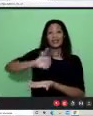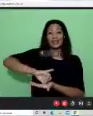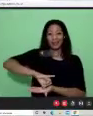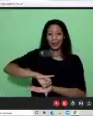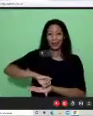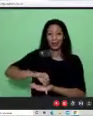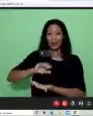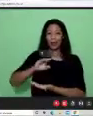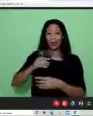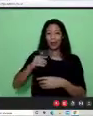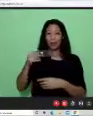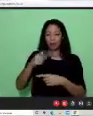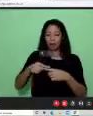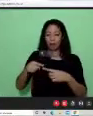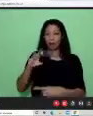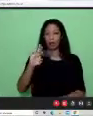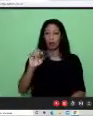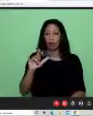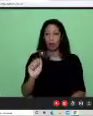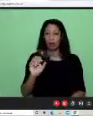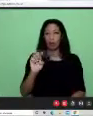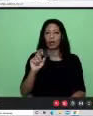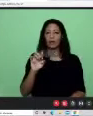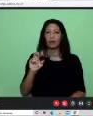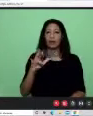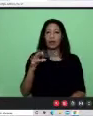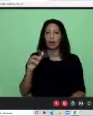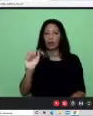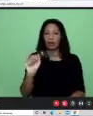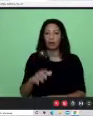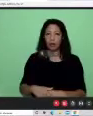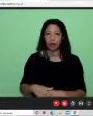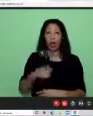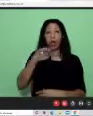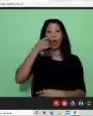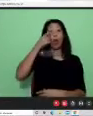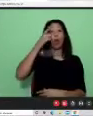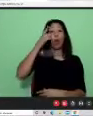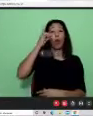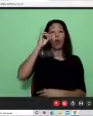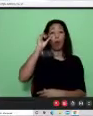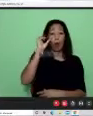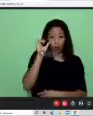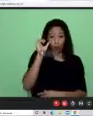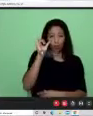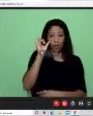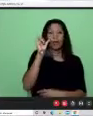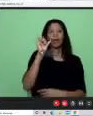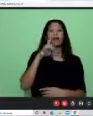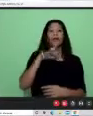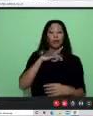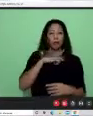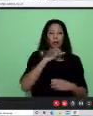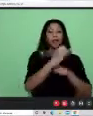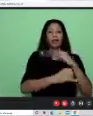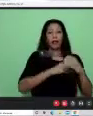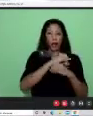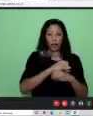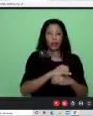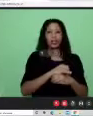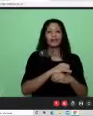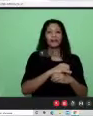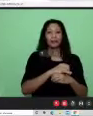regulação. Foi colocada internet ontem, que eu fui pedir um relatório, ela disse, por sorte, hoje eu tenho internet para mandar. O